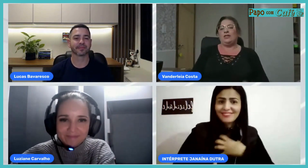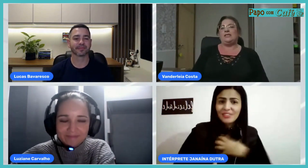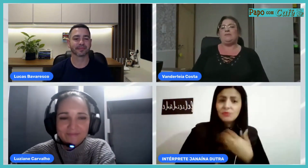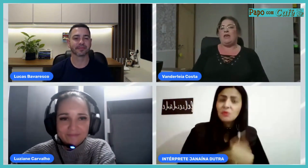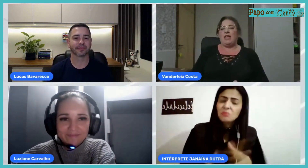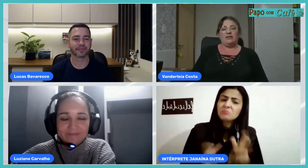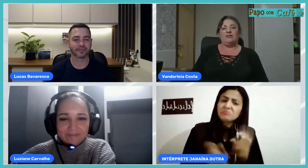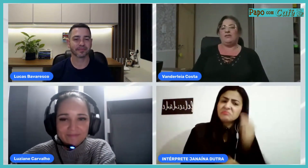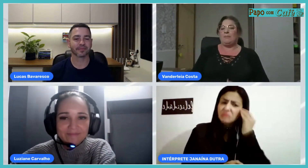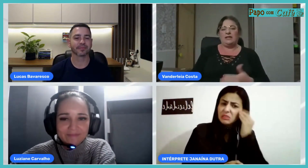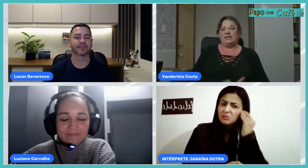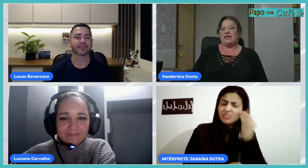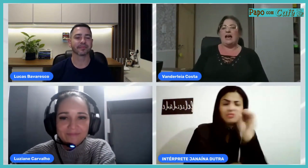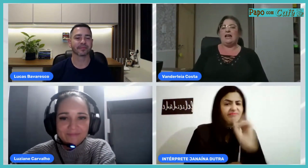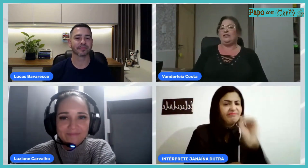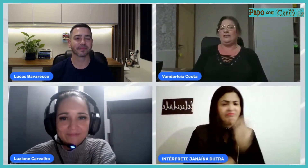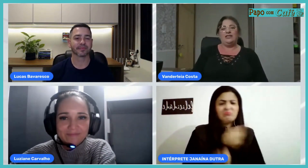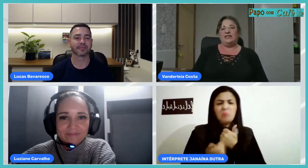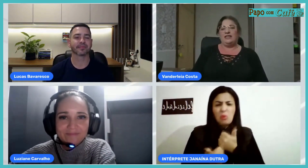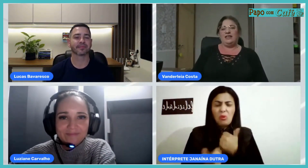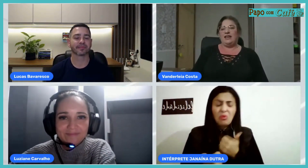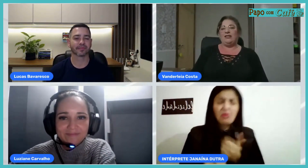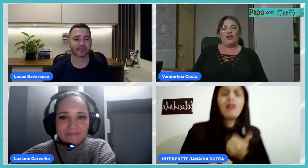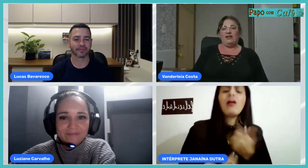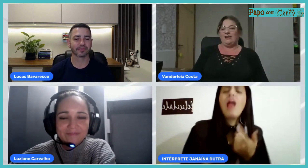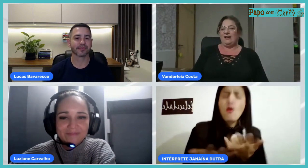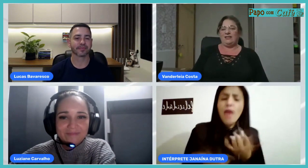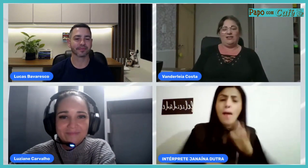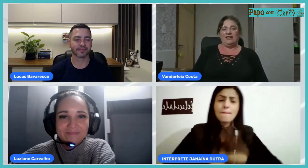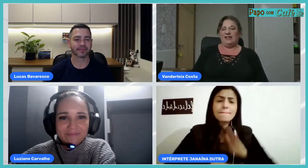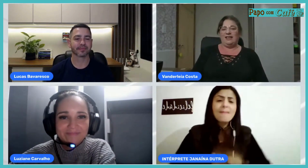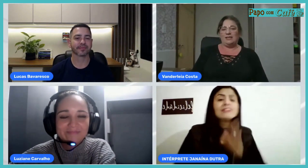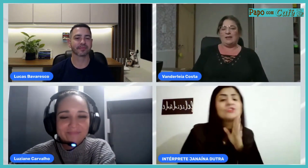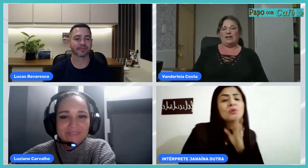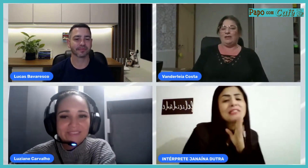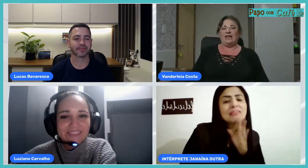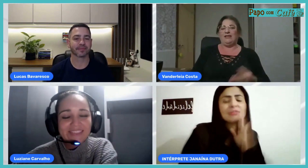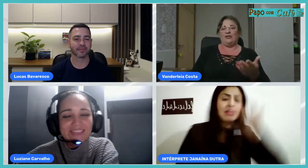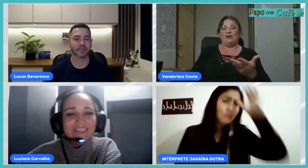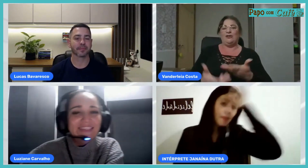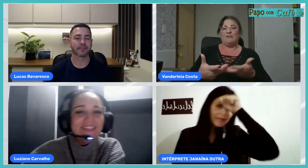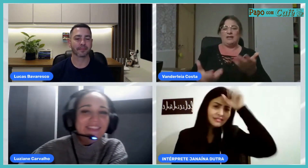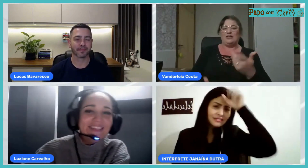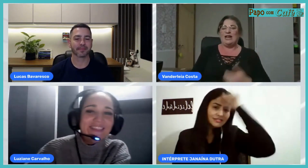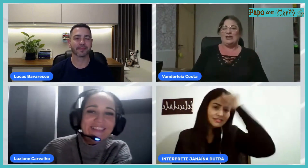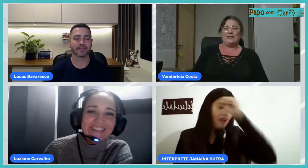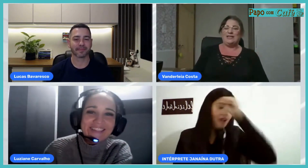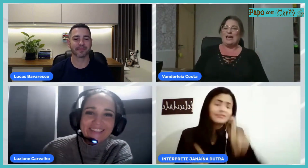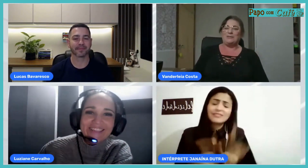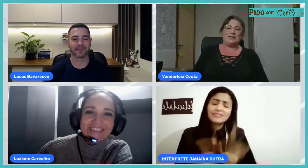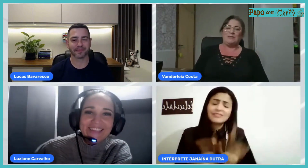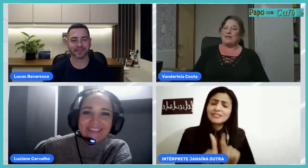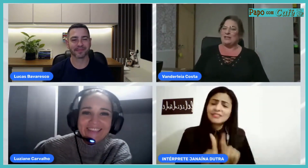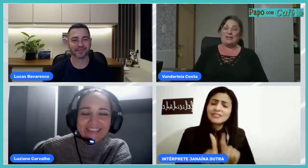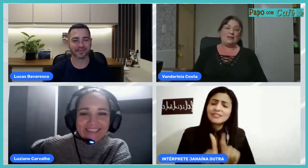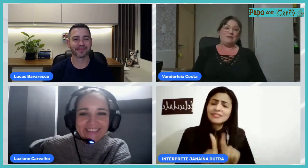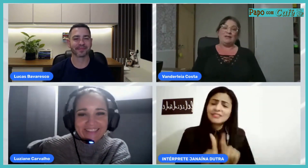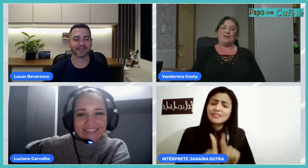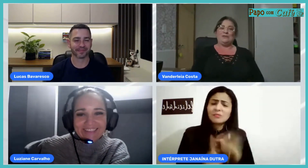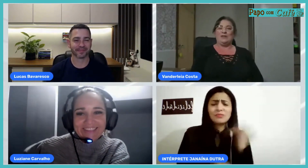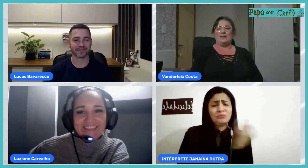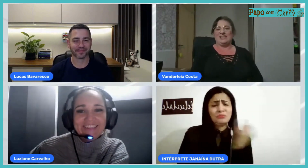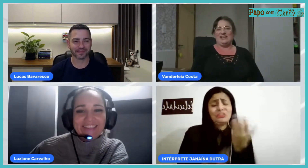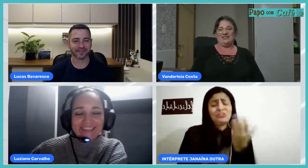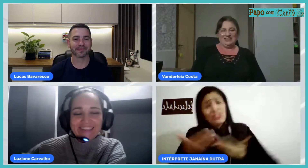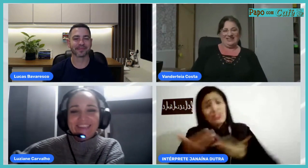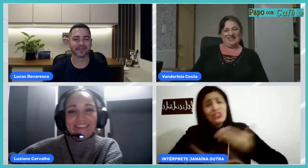buscar conhecimento, aprendizado, e a troca, né? A troca é espetacular, eu adoro compartilhar com os intérpretes também, porque a gente sempre